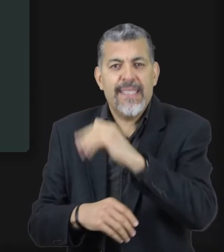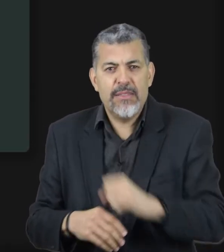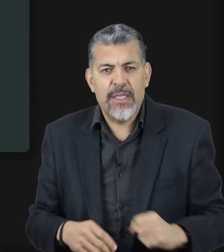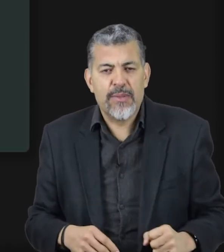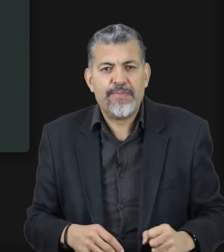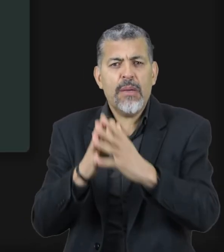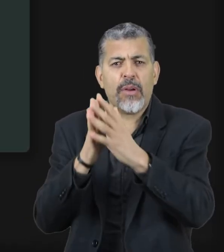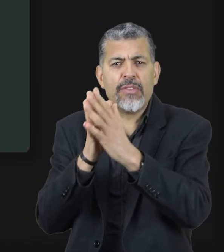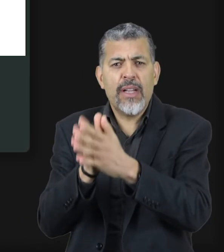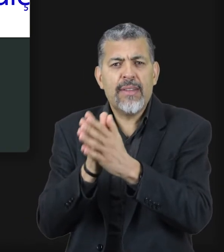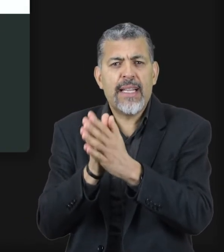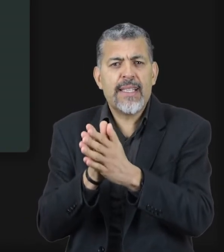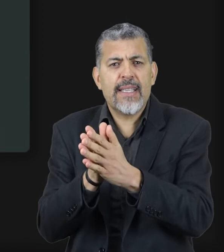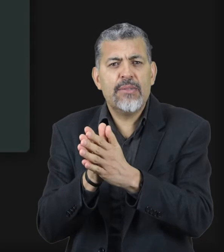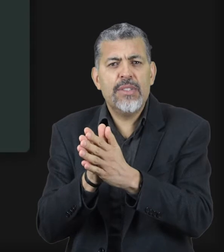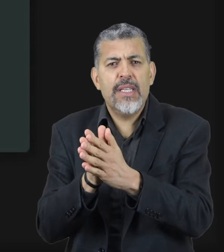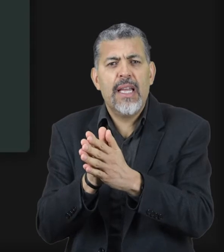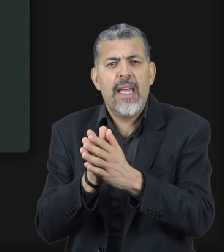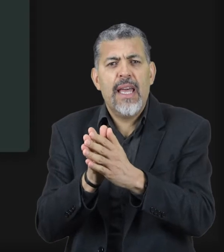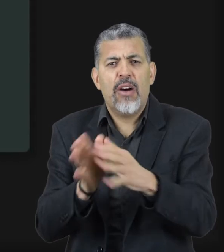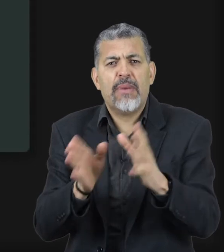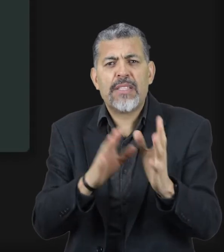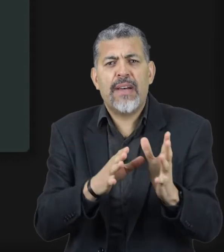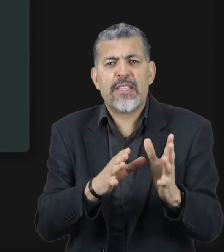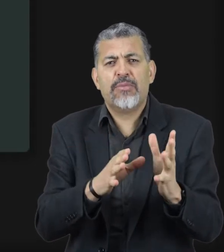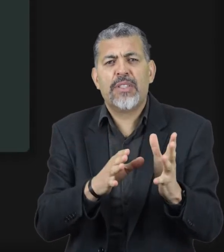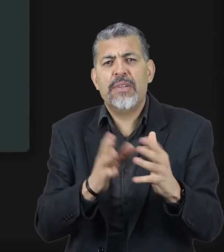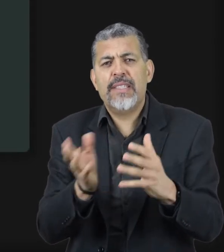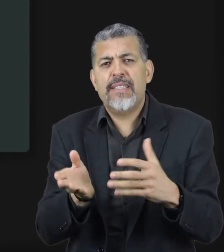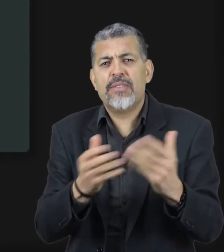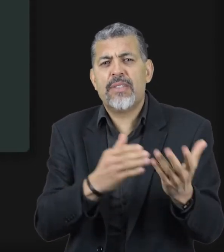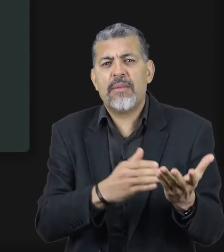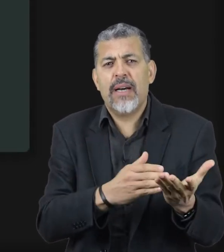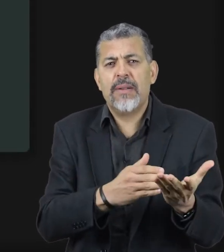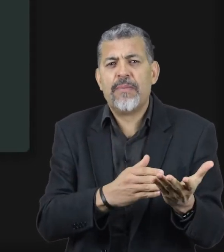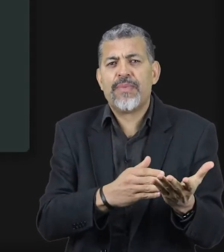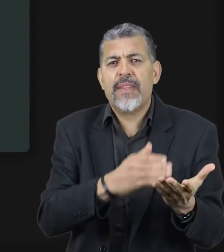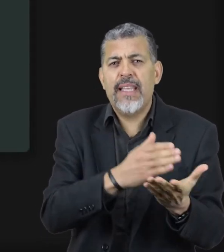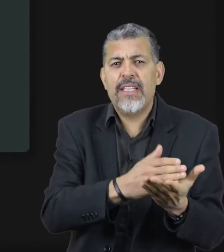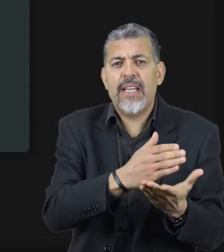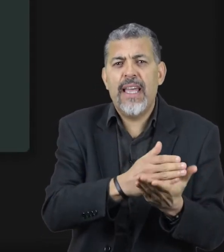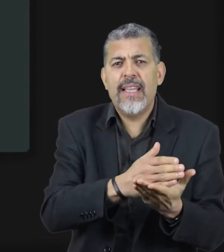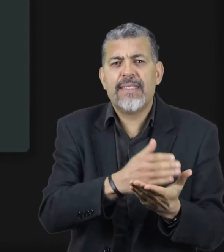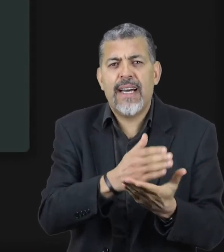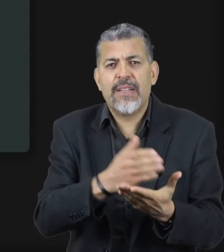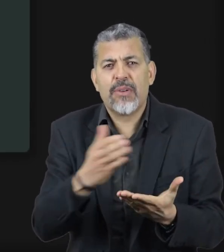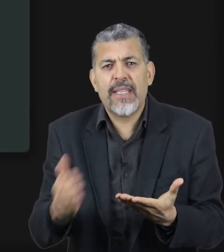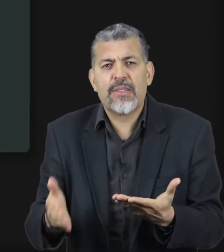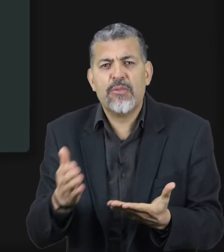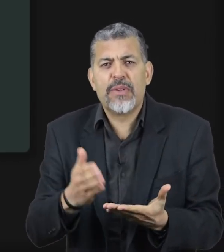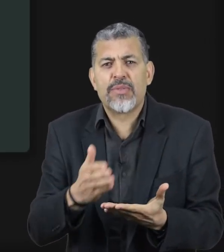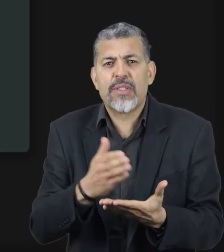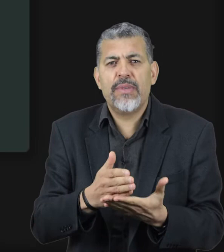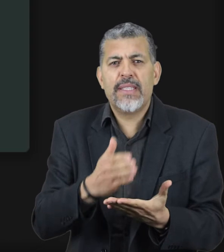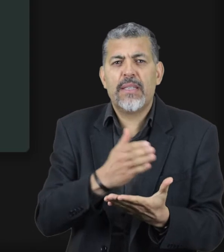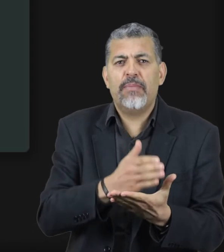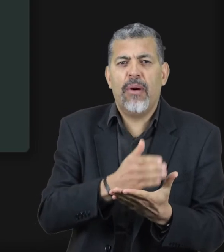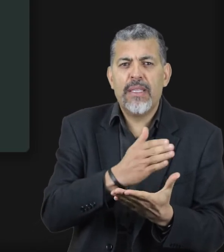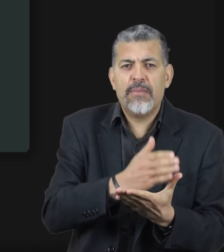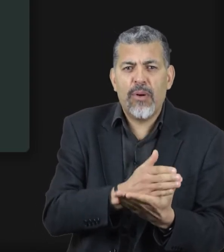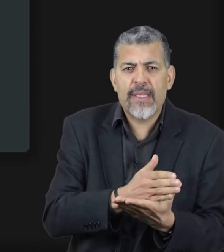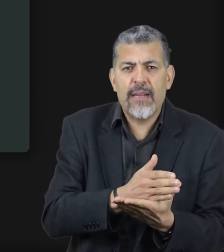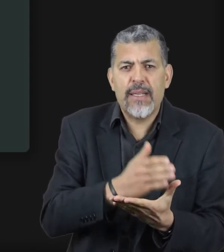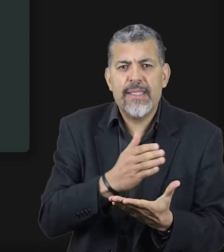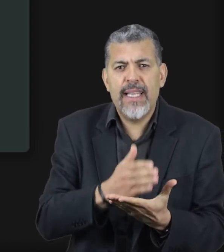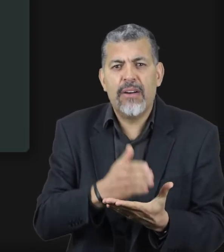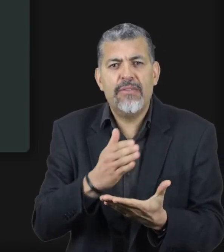melhor entendimento. O profissional da área da saúde é o mais fácil porque o exercício do trabalho dele já é estar em contato com pessoas doentes que